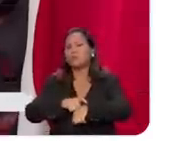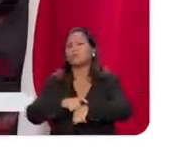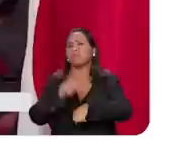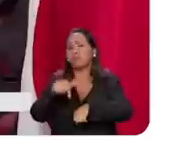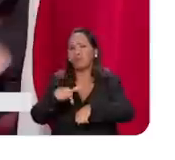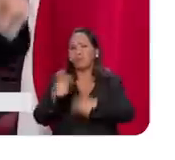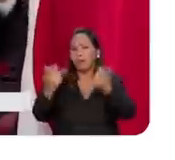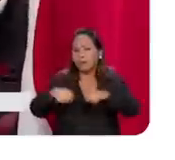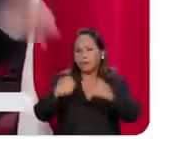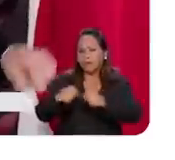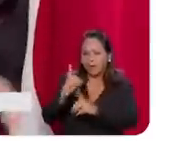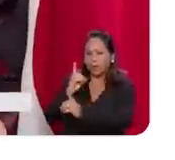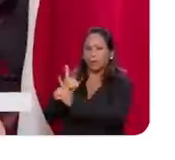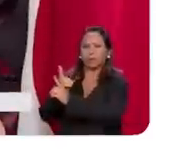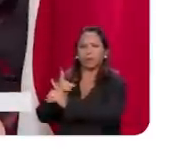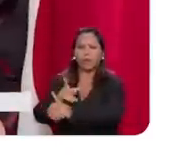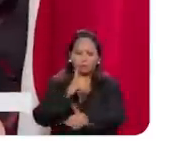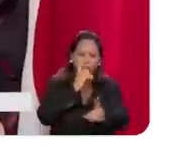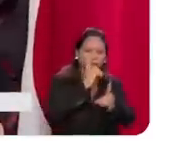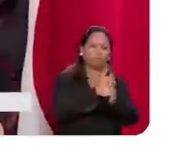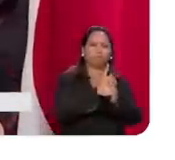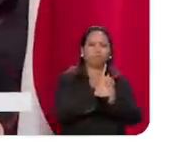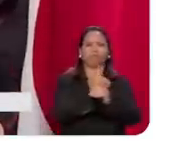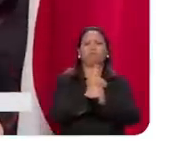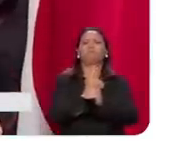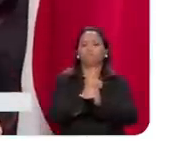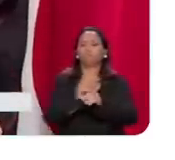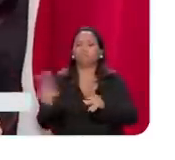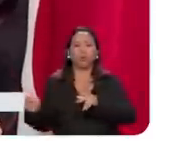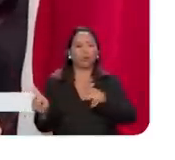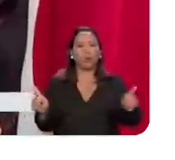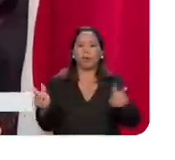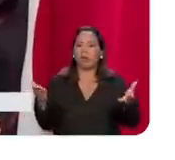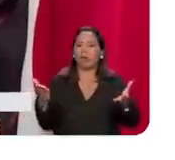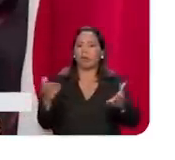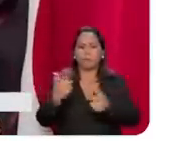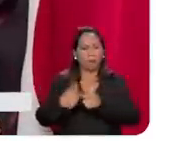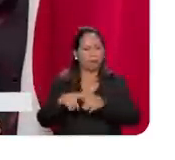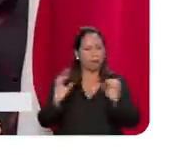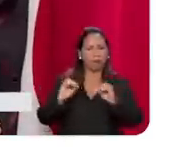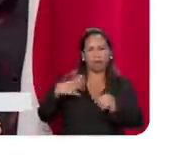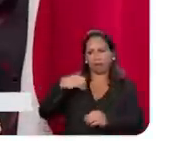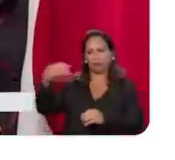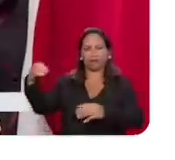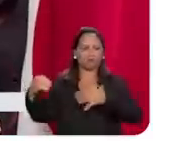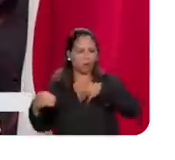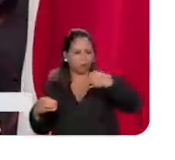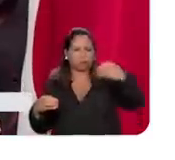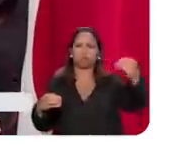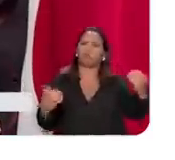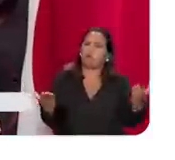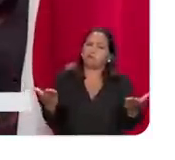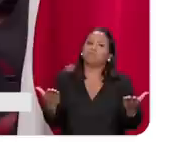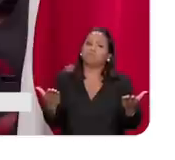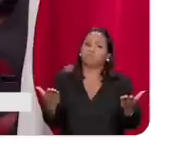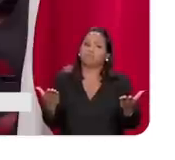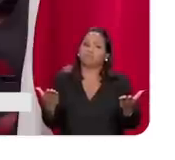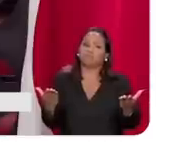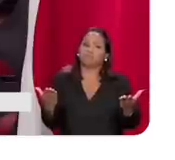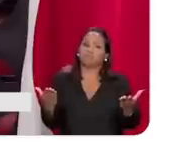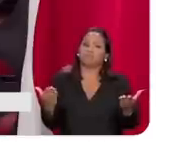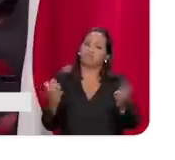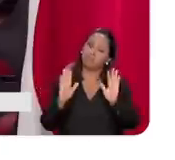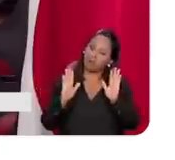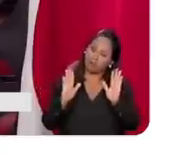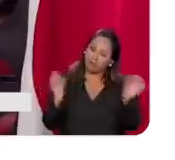a guerra que é preso não tem liberdade nenhuma né Faz um jornalismo ali na Rússia por exemplo né então é assim